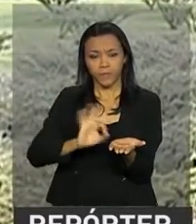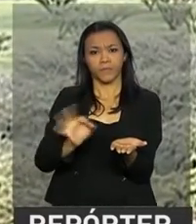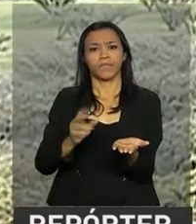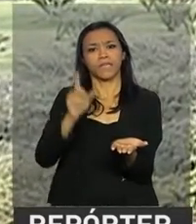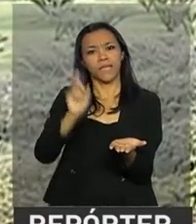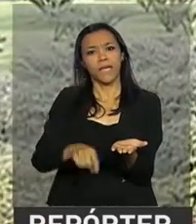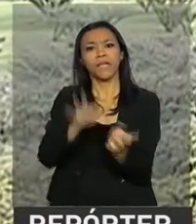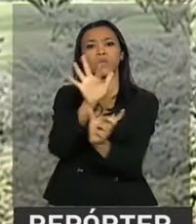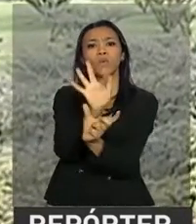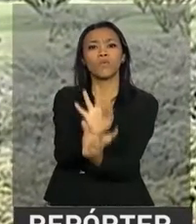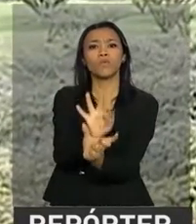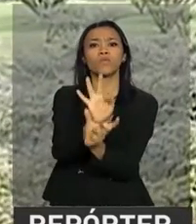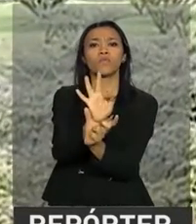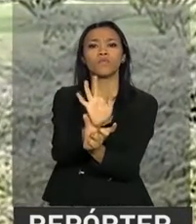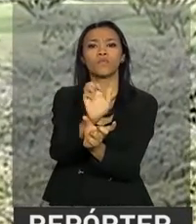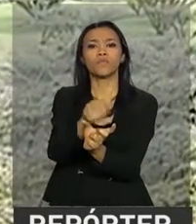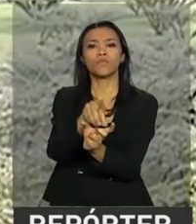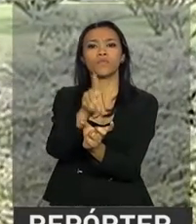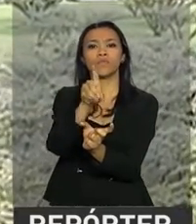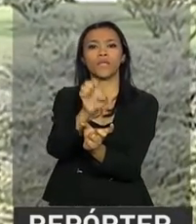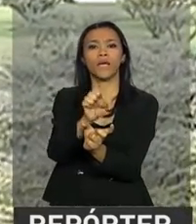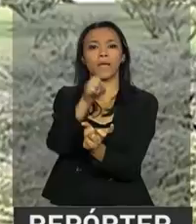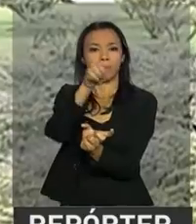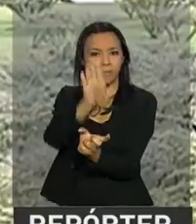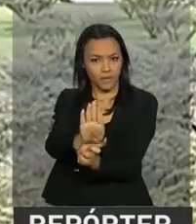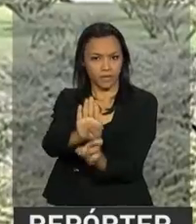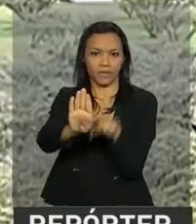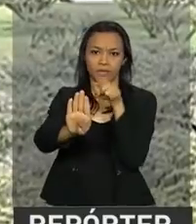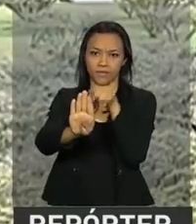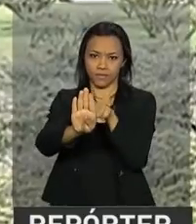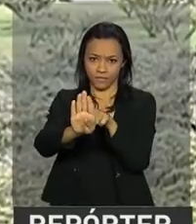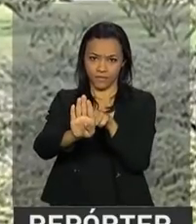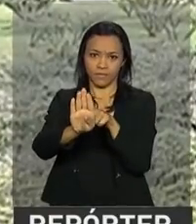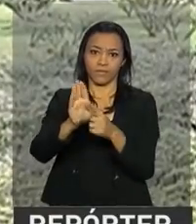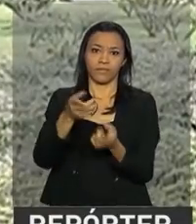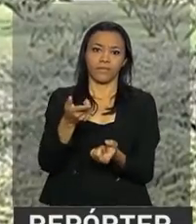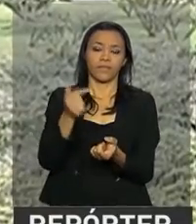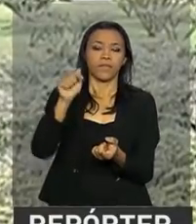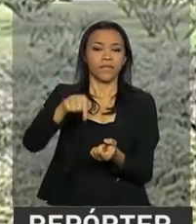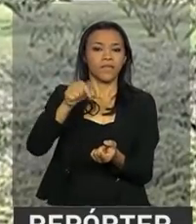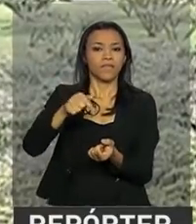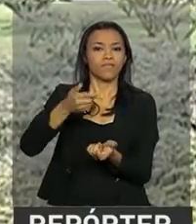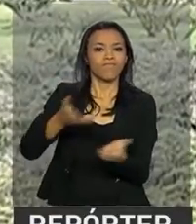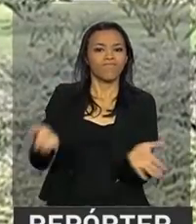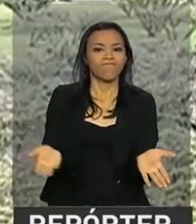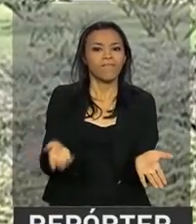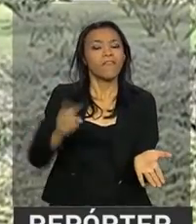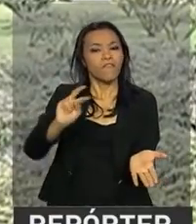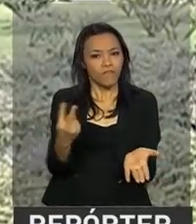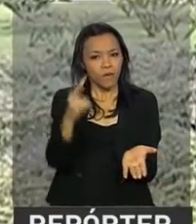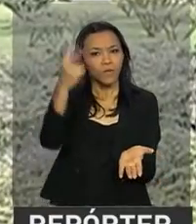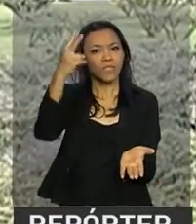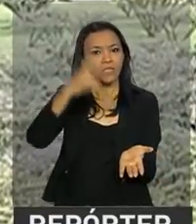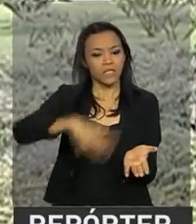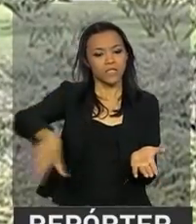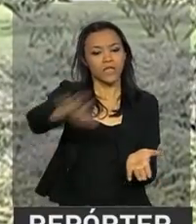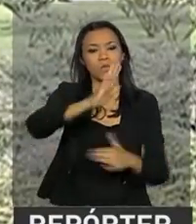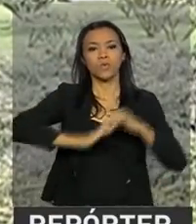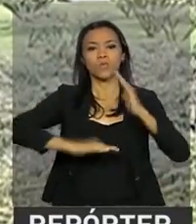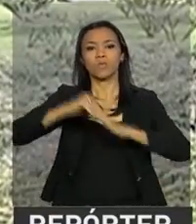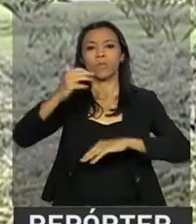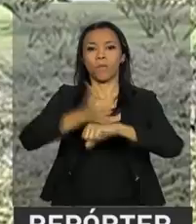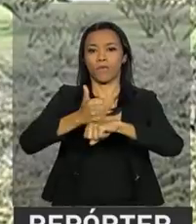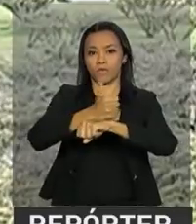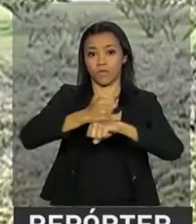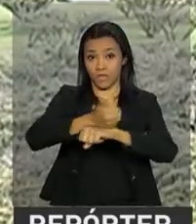do Fundeb, o Fundo de Manutenção e Desenvolvimento da Educação Básica e de Valorização dos Profissionais